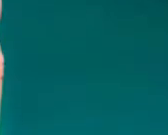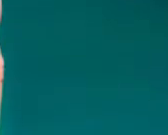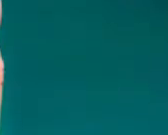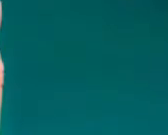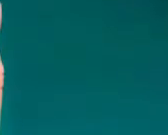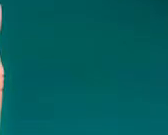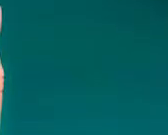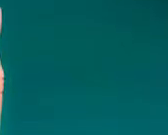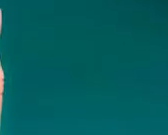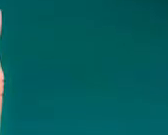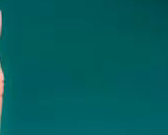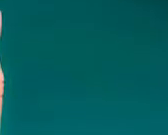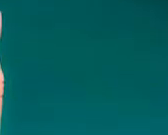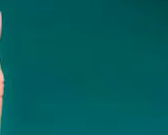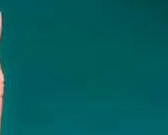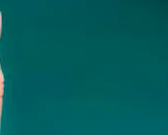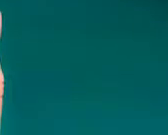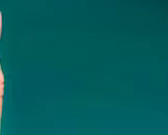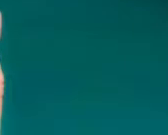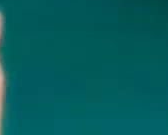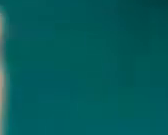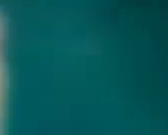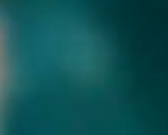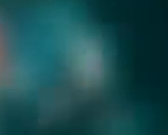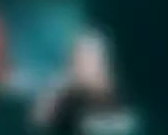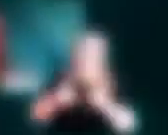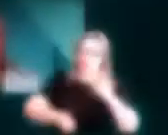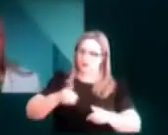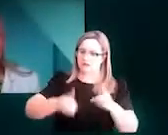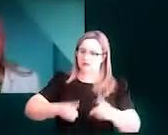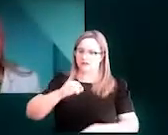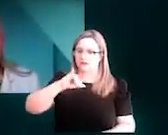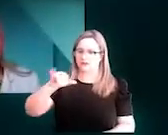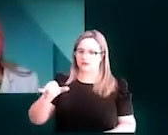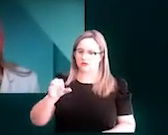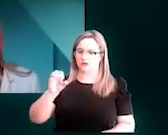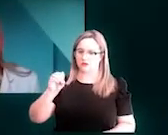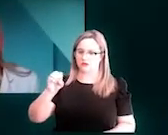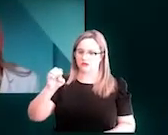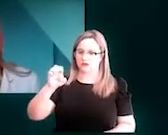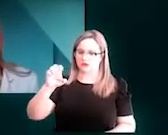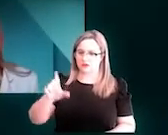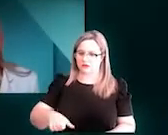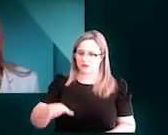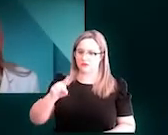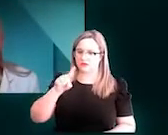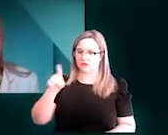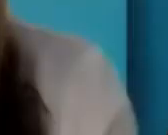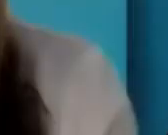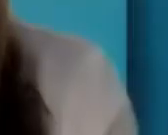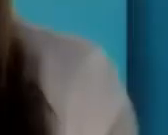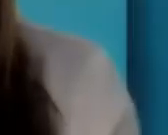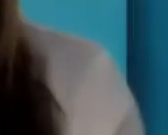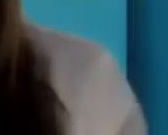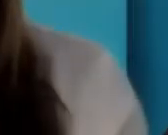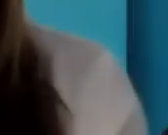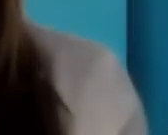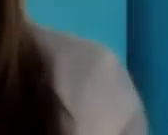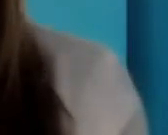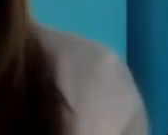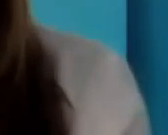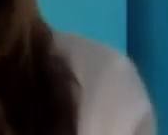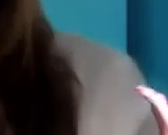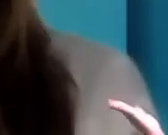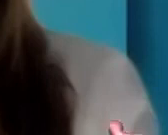de um webinário promovido pelo Judiciário Mato Grossense, transmitido ao vivo pelo canal do TJ no YouTube. A palestrante